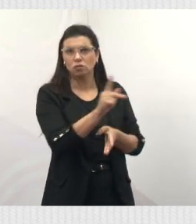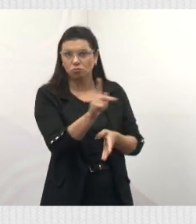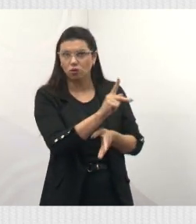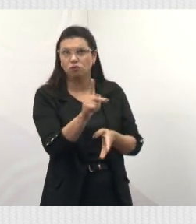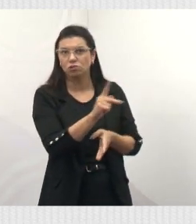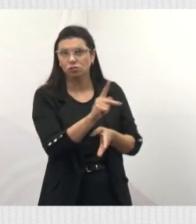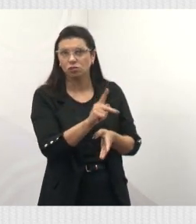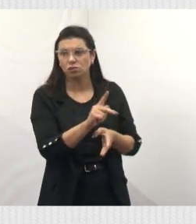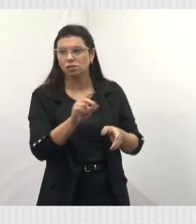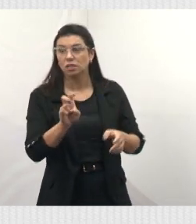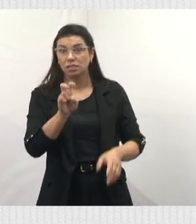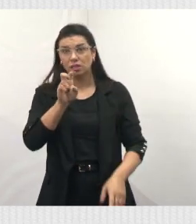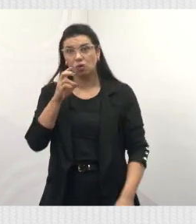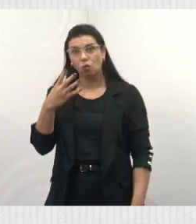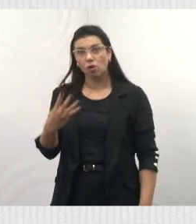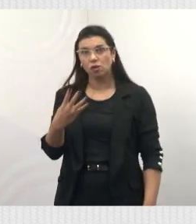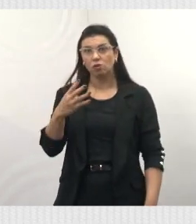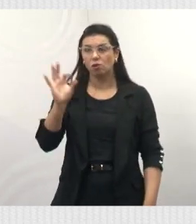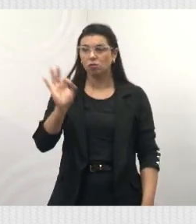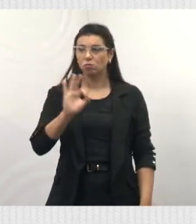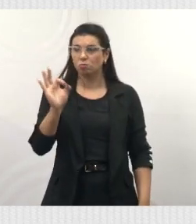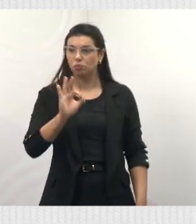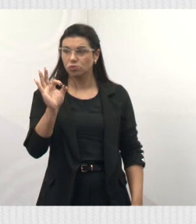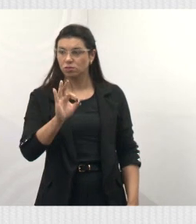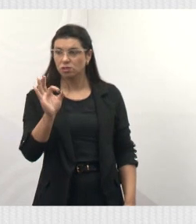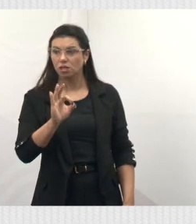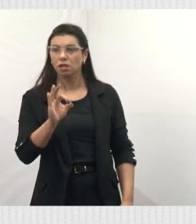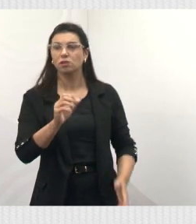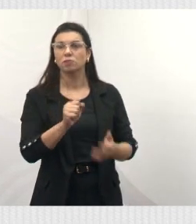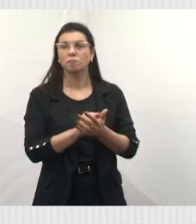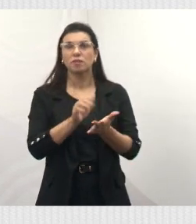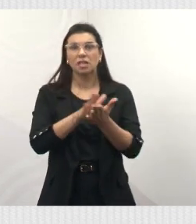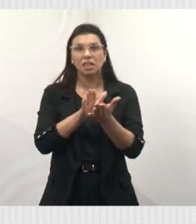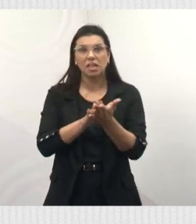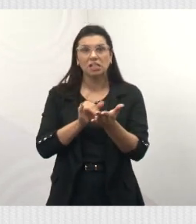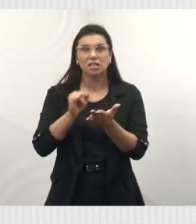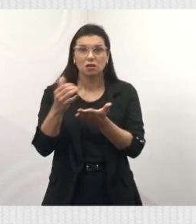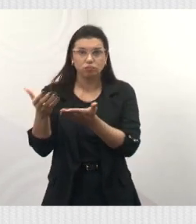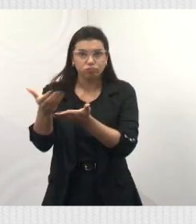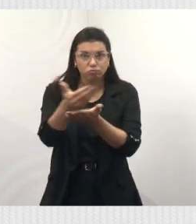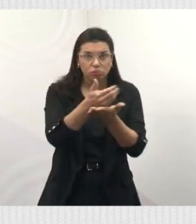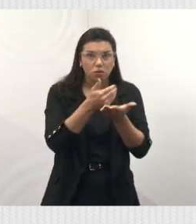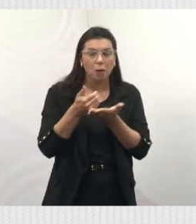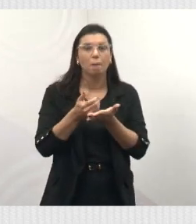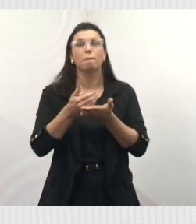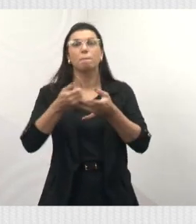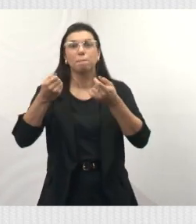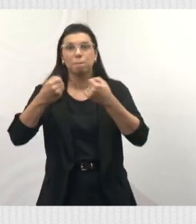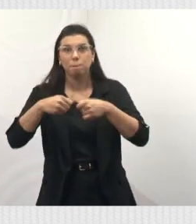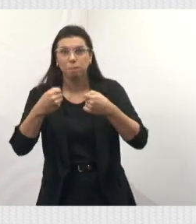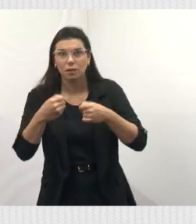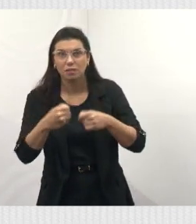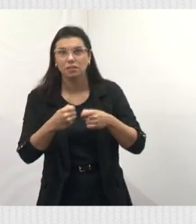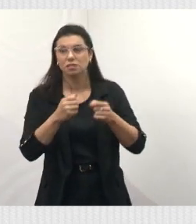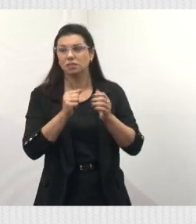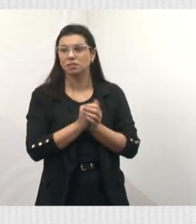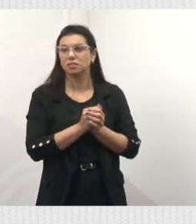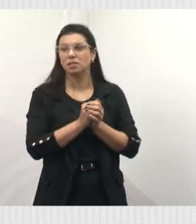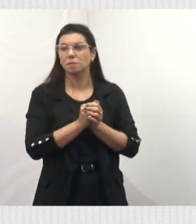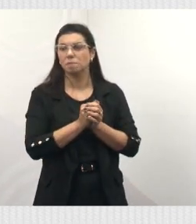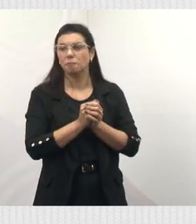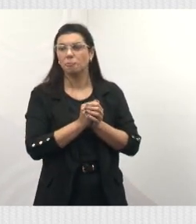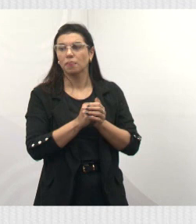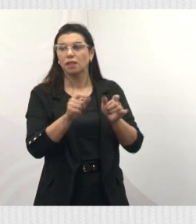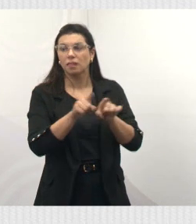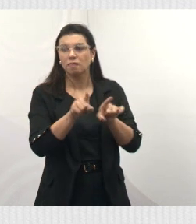que 54% da receita que o município arrecada tem que ser destinado, no máximo, à remuneração de pessoal. E